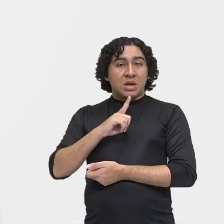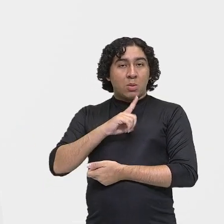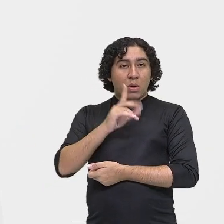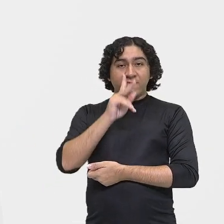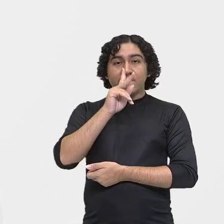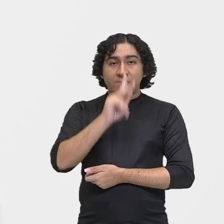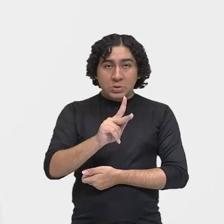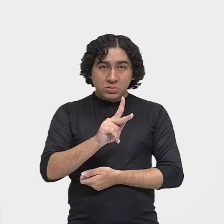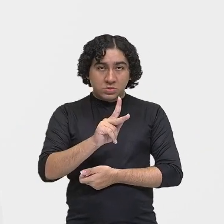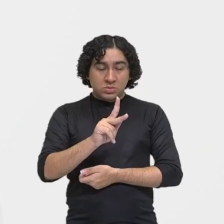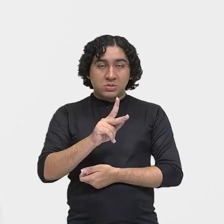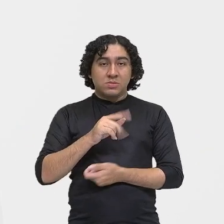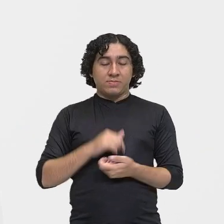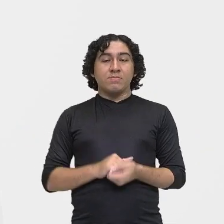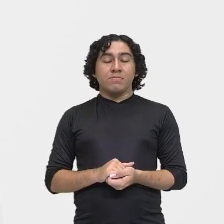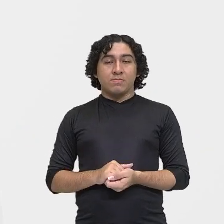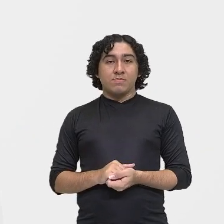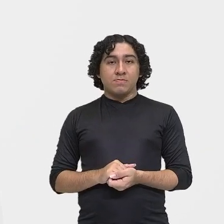que atrai